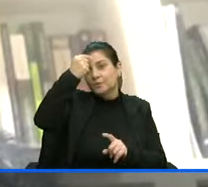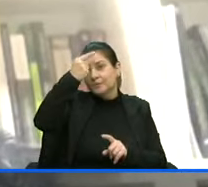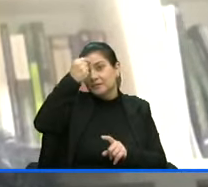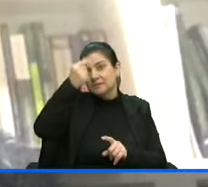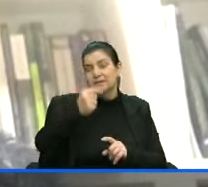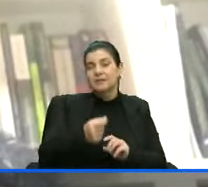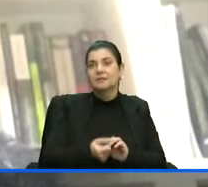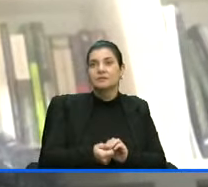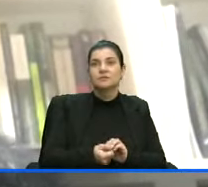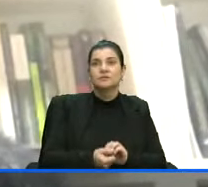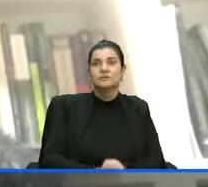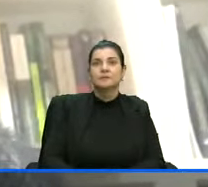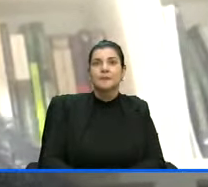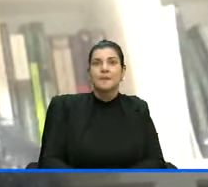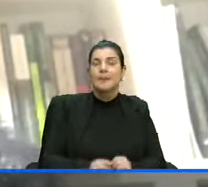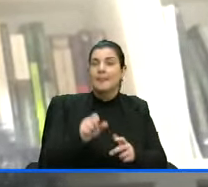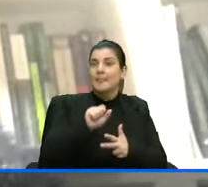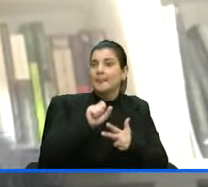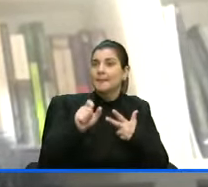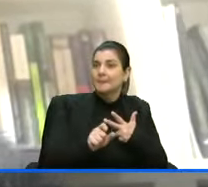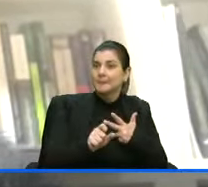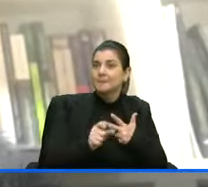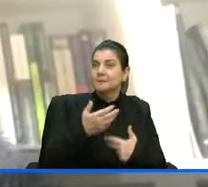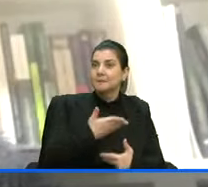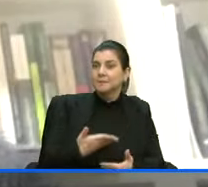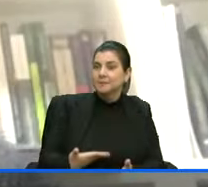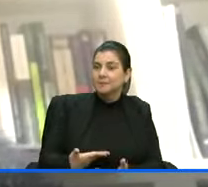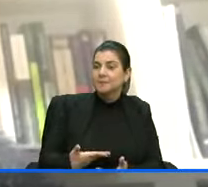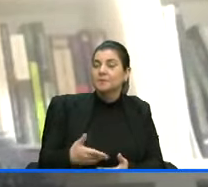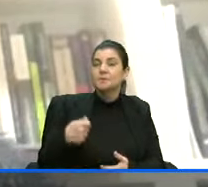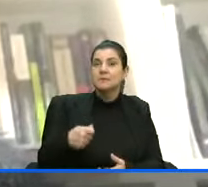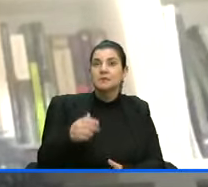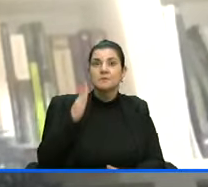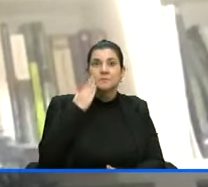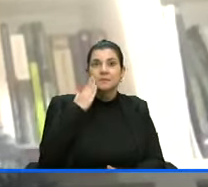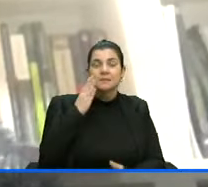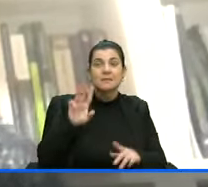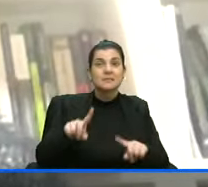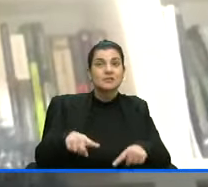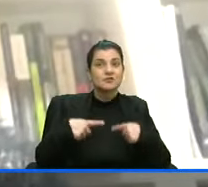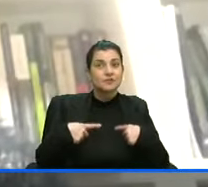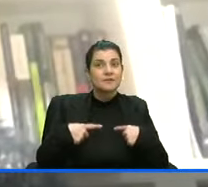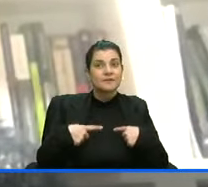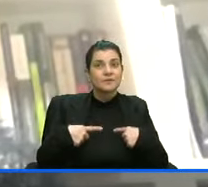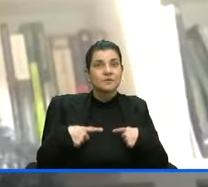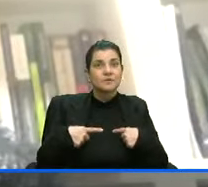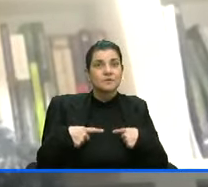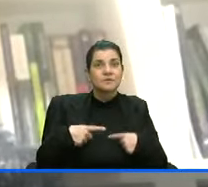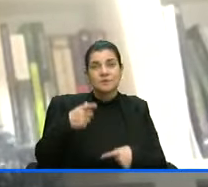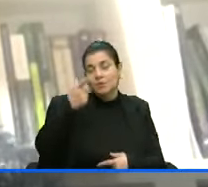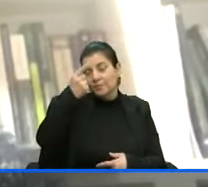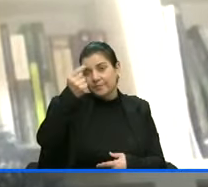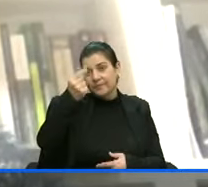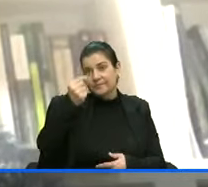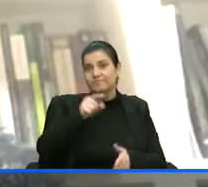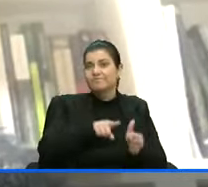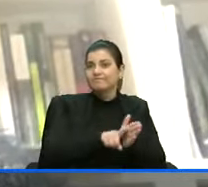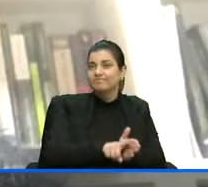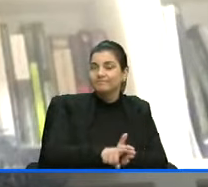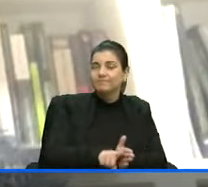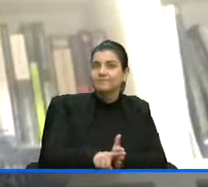né? Poder público, temos que pensar nesses desafios. E aí, como universidade, como